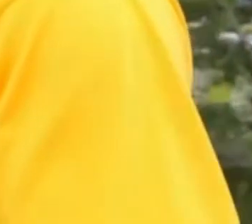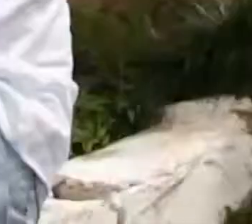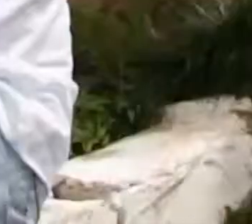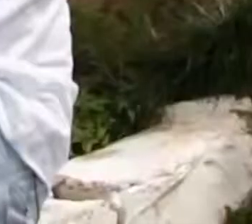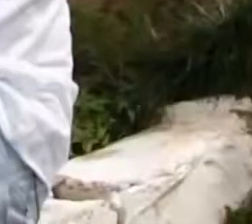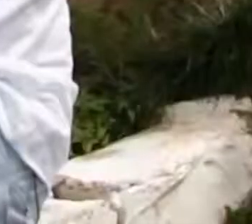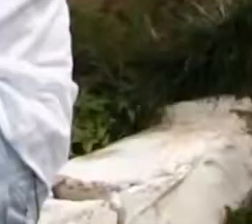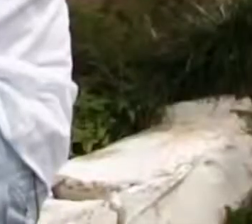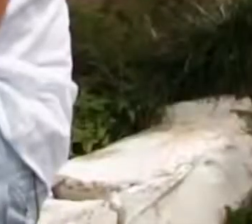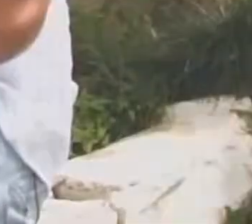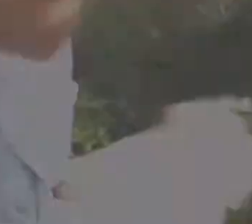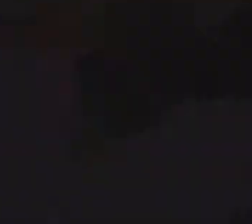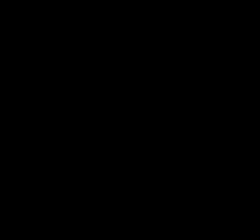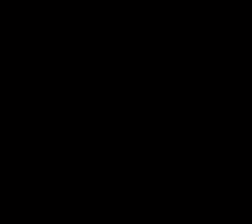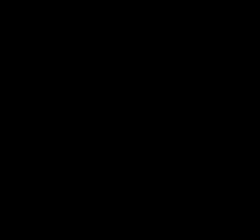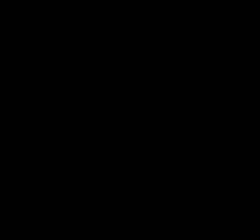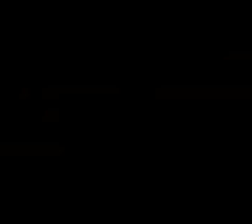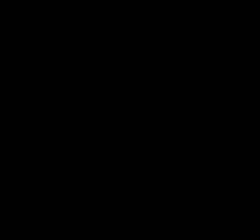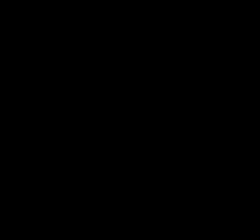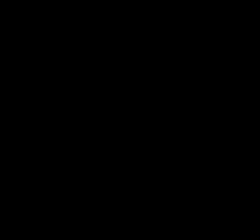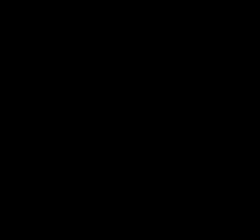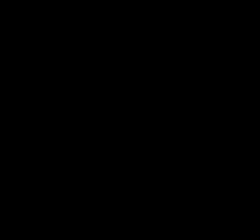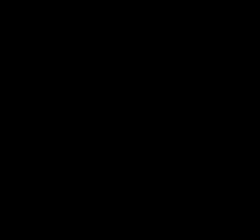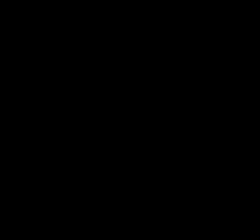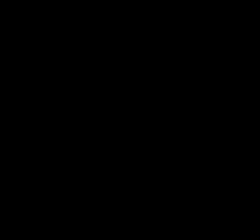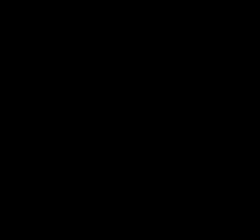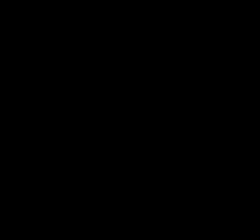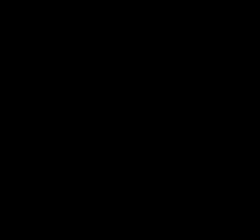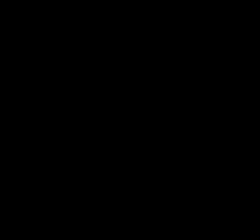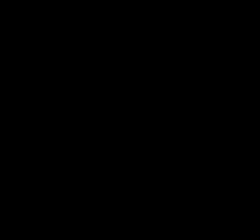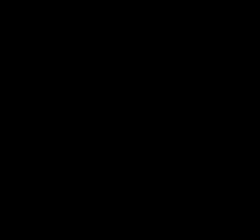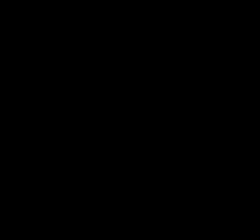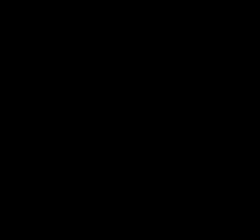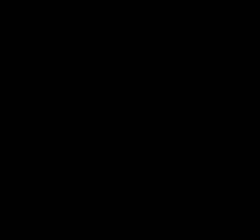uma escolha saudável para o seu bichinho.